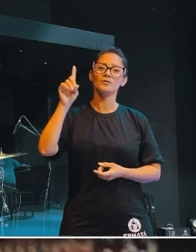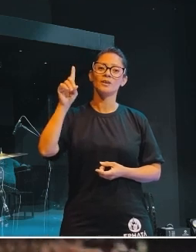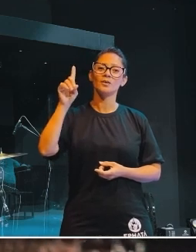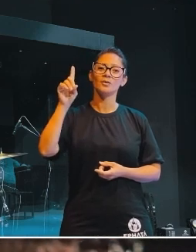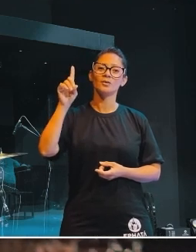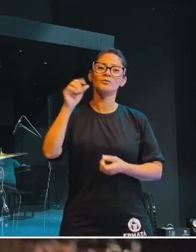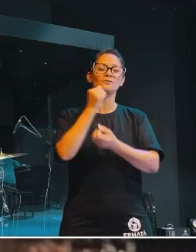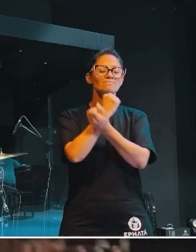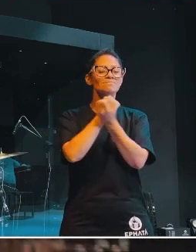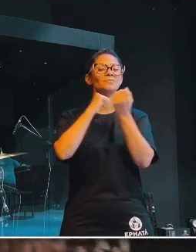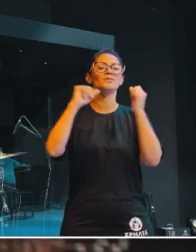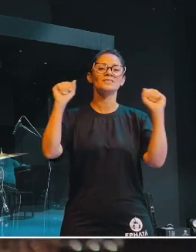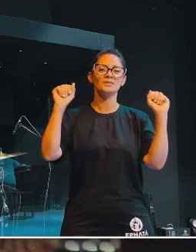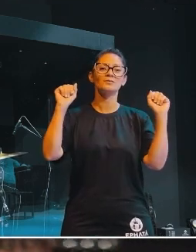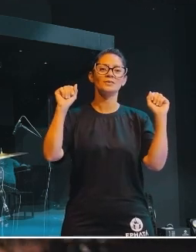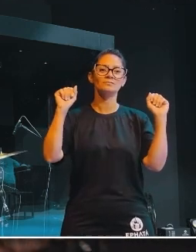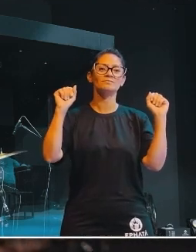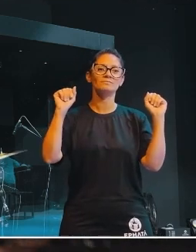impossível.